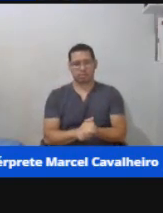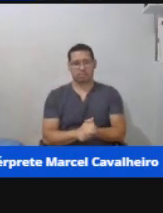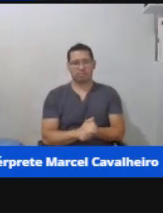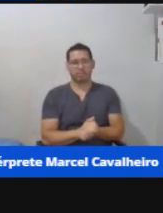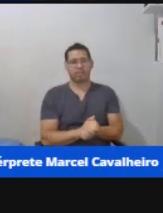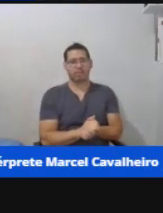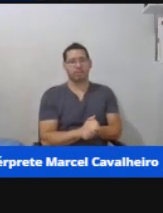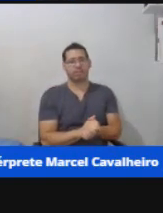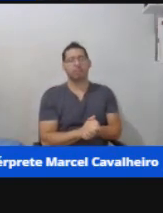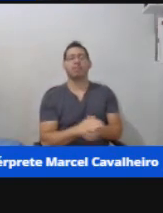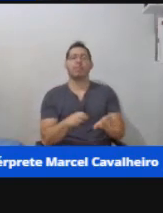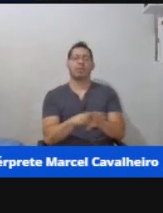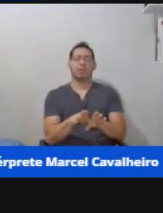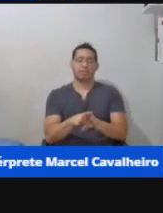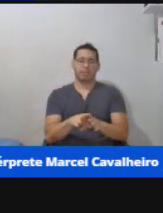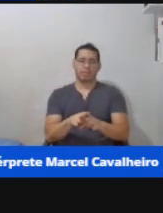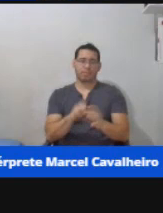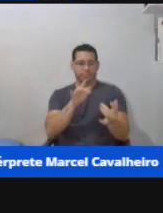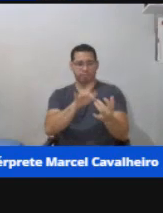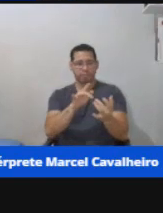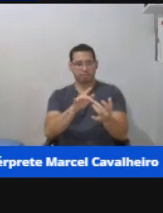Obviamente, em virtude